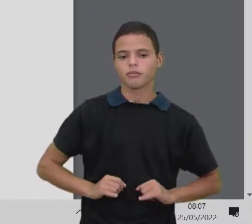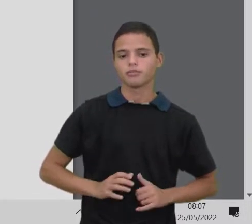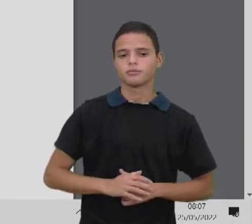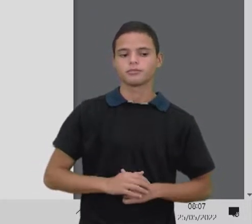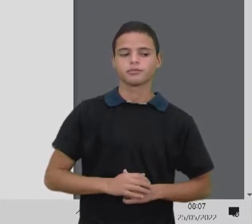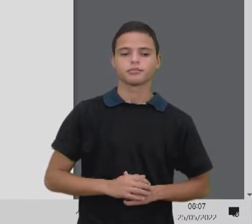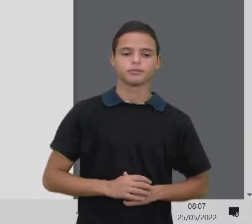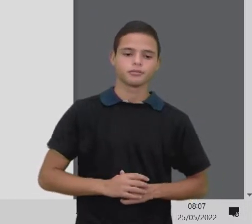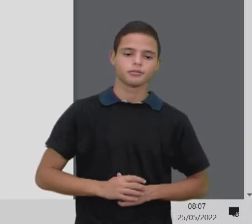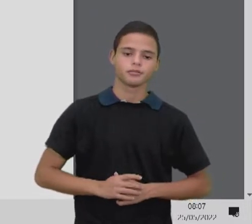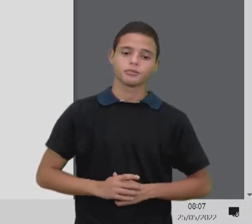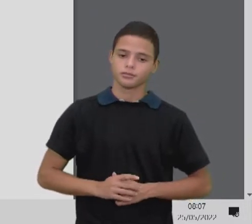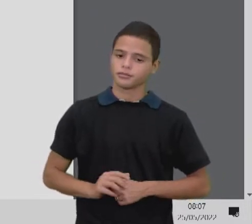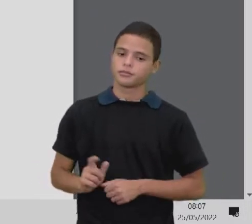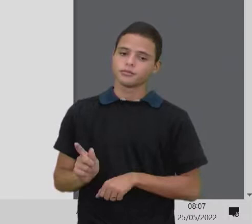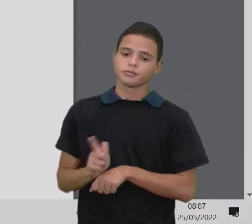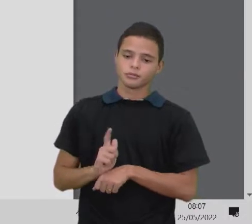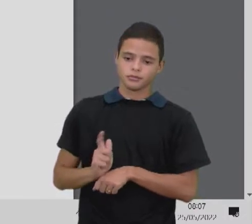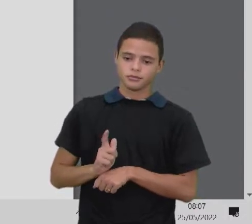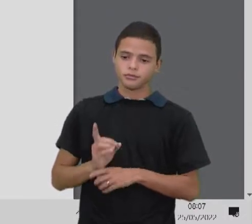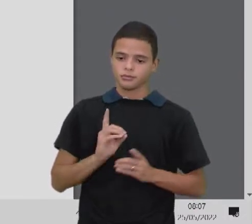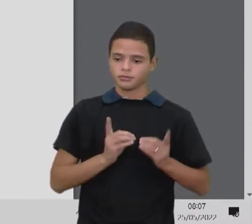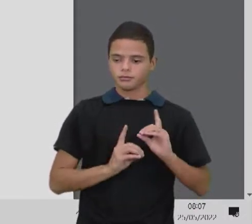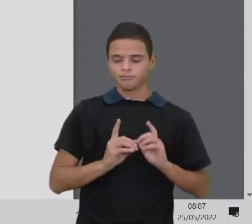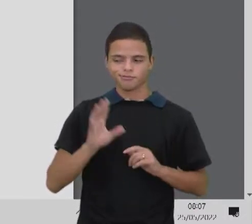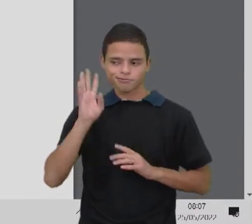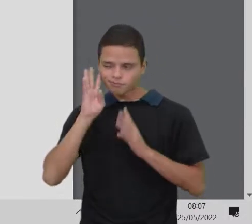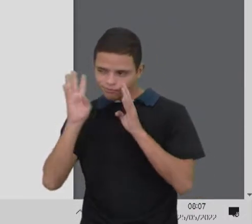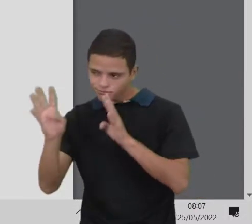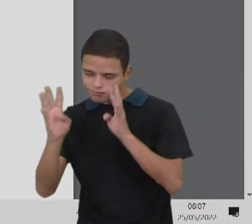tá? E a gestão democrática, que é escutar